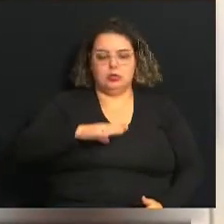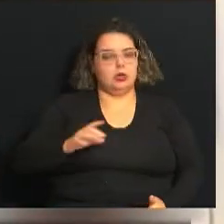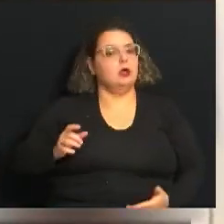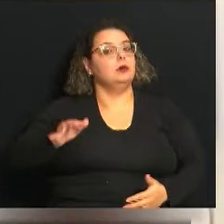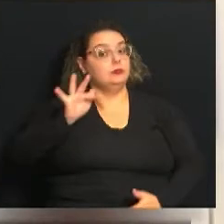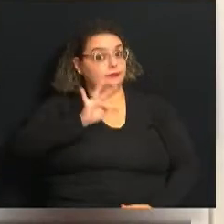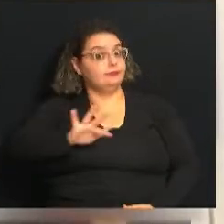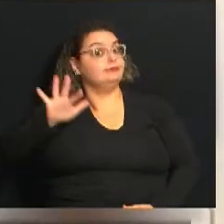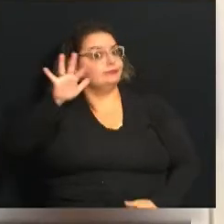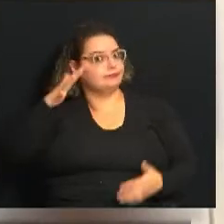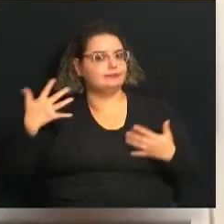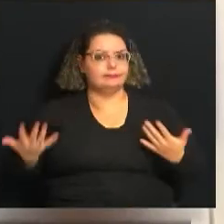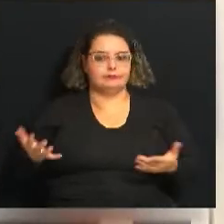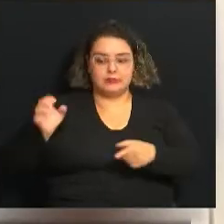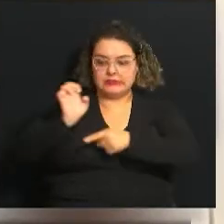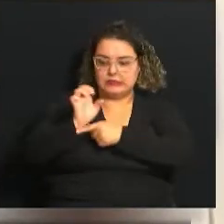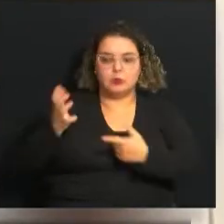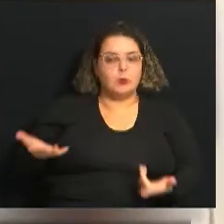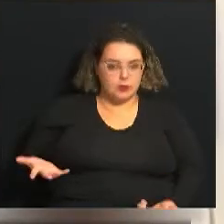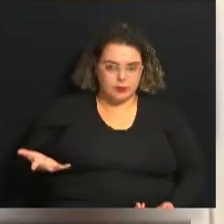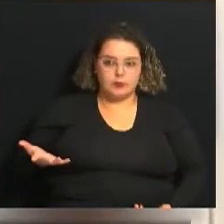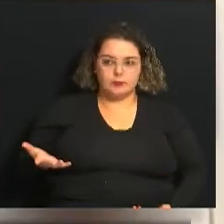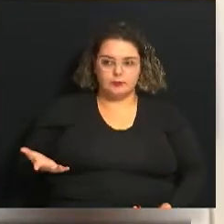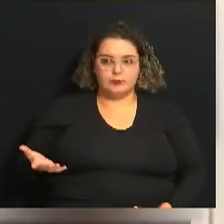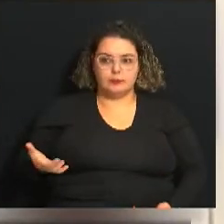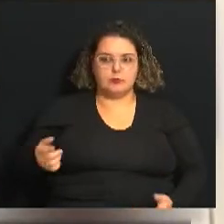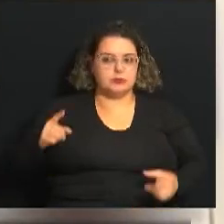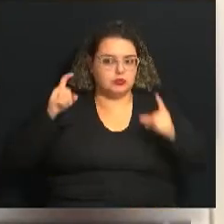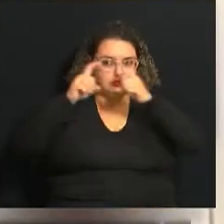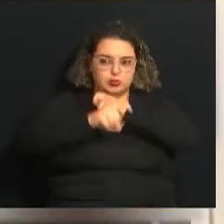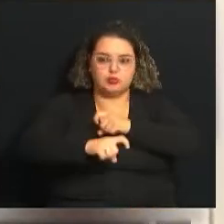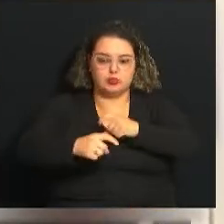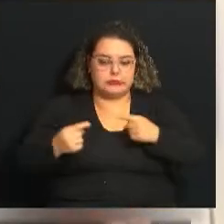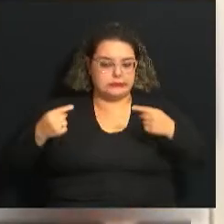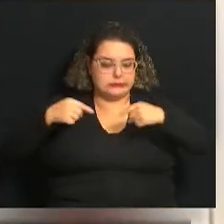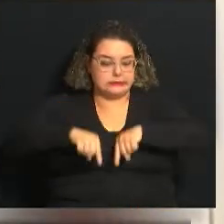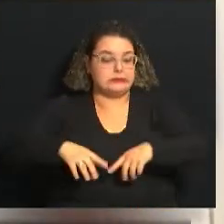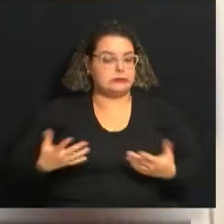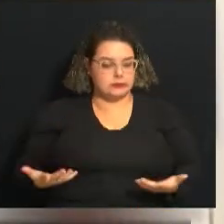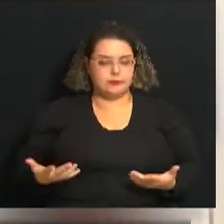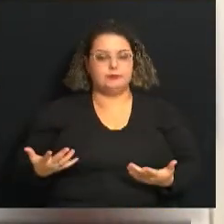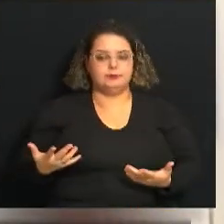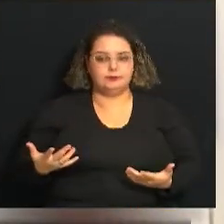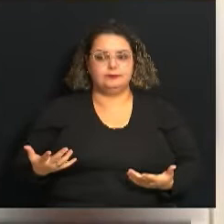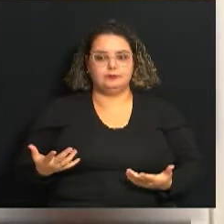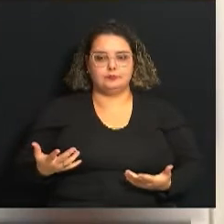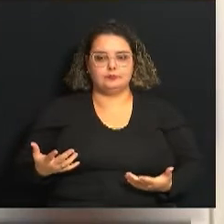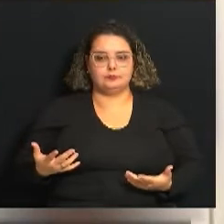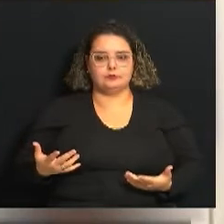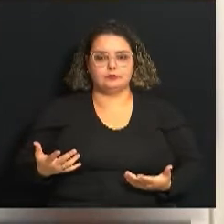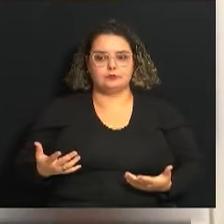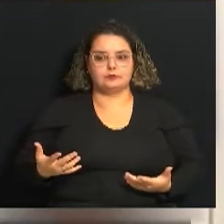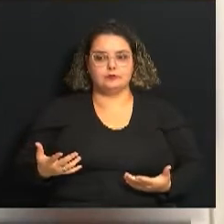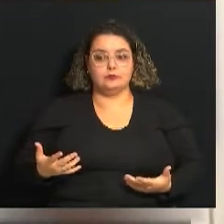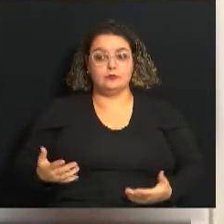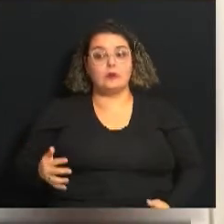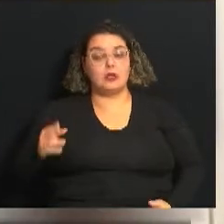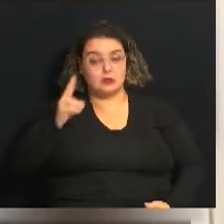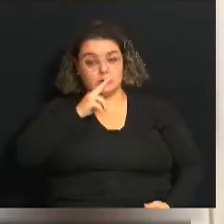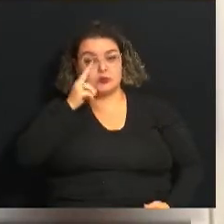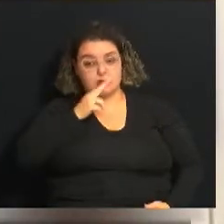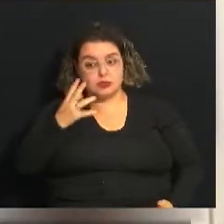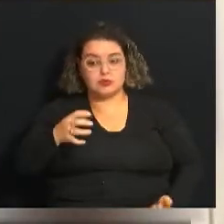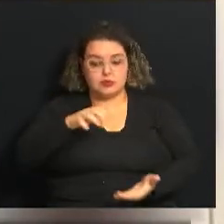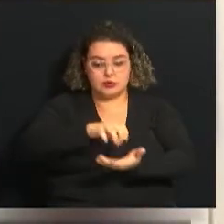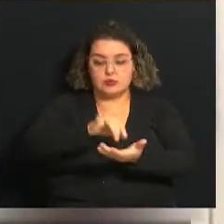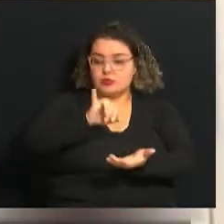são imensos, o tempo urge, a requalificação do centro é uma bandeira que a gente está com urgência de